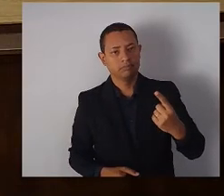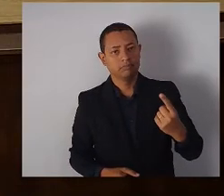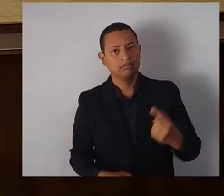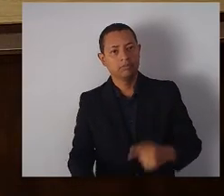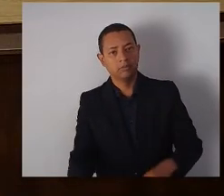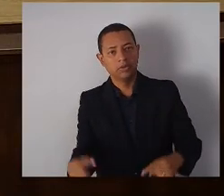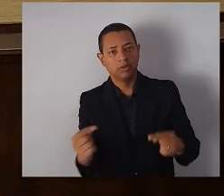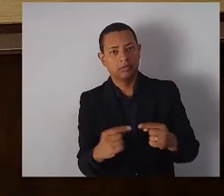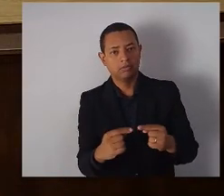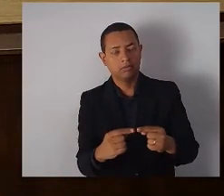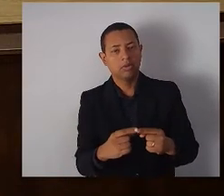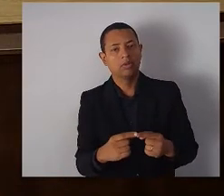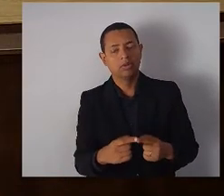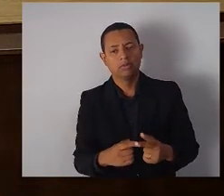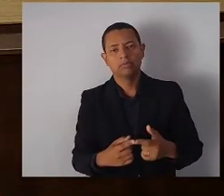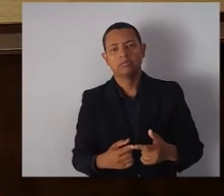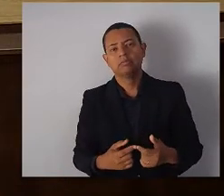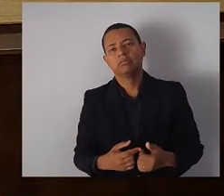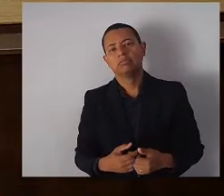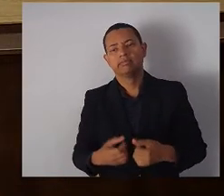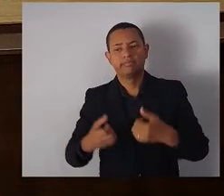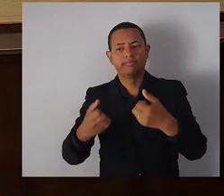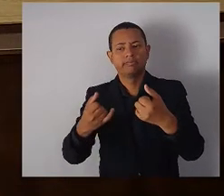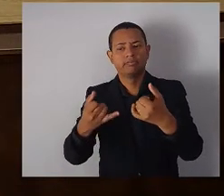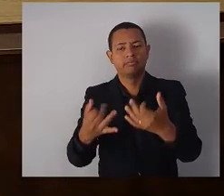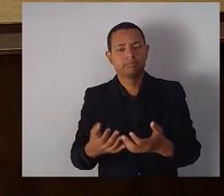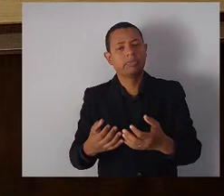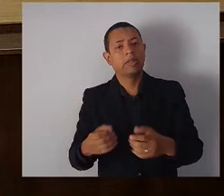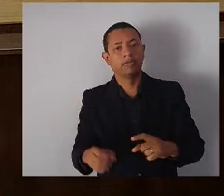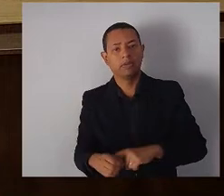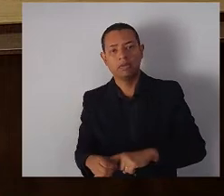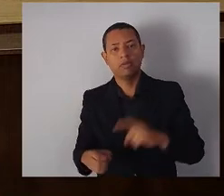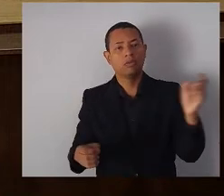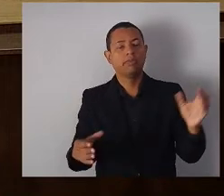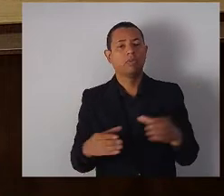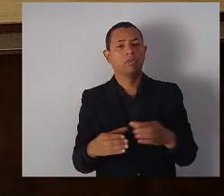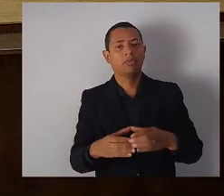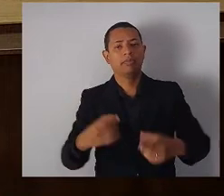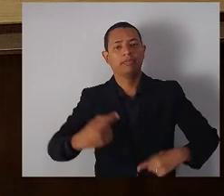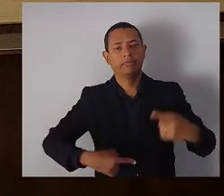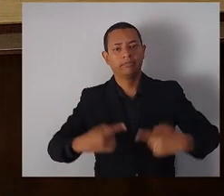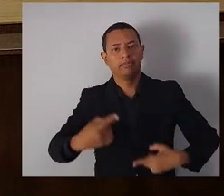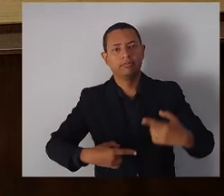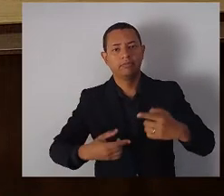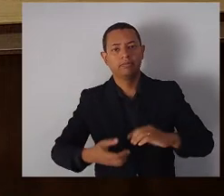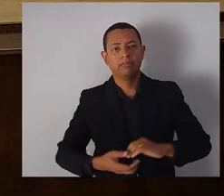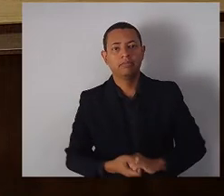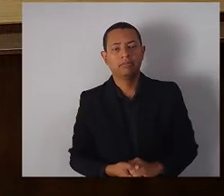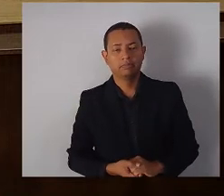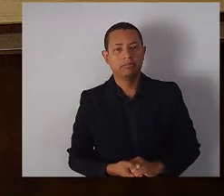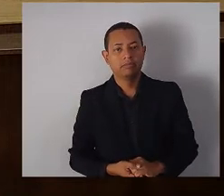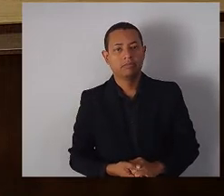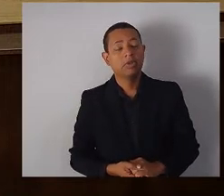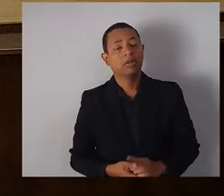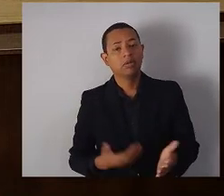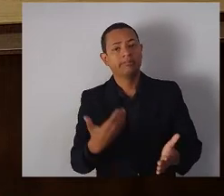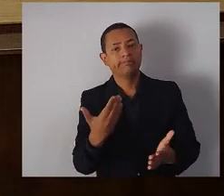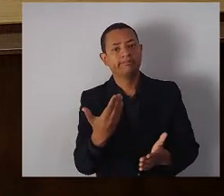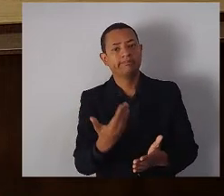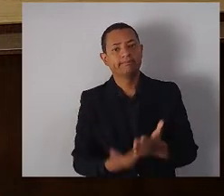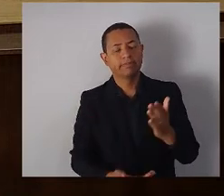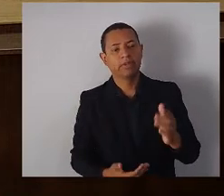de justificação de desfiliação partidária com perda de cargo